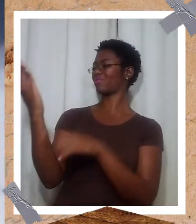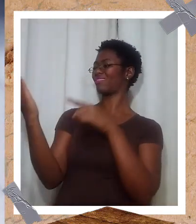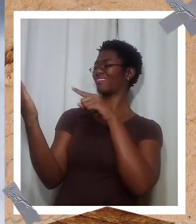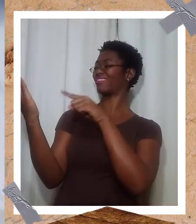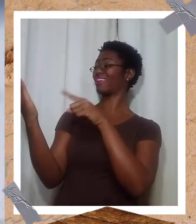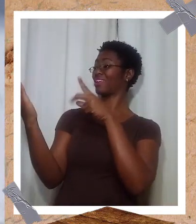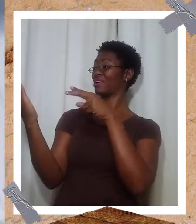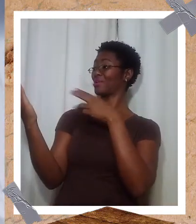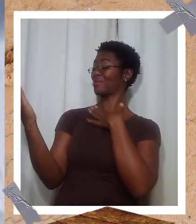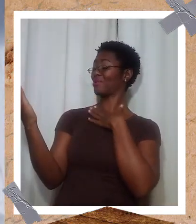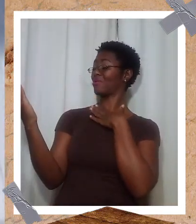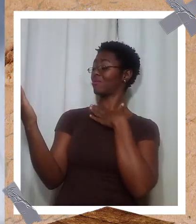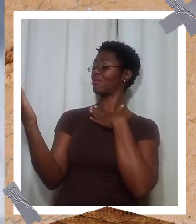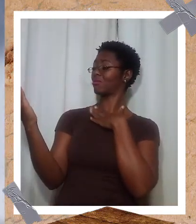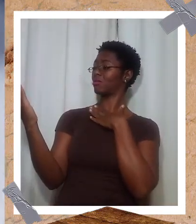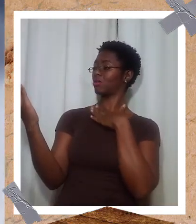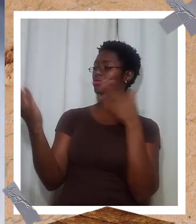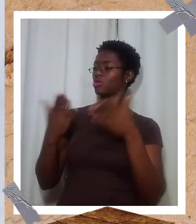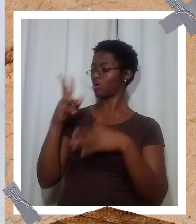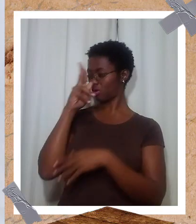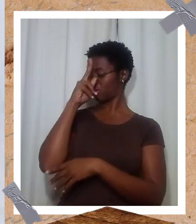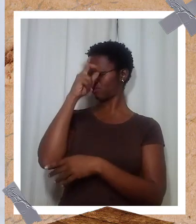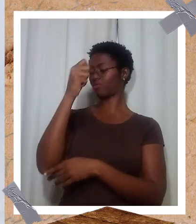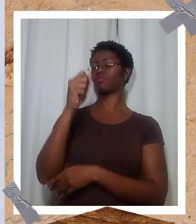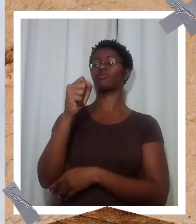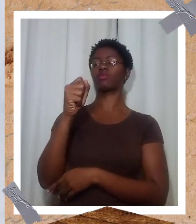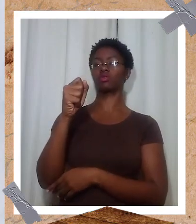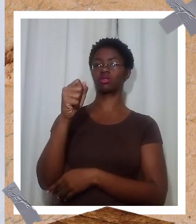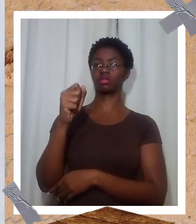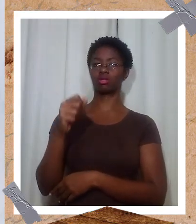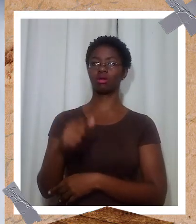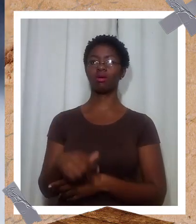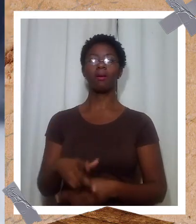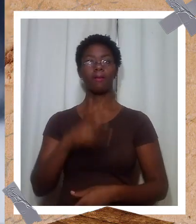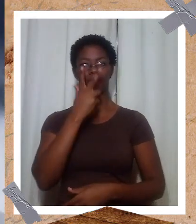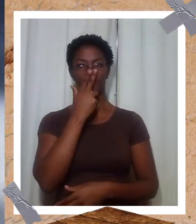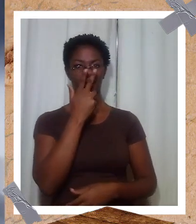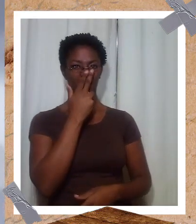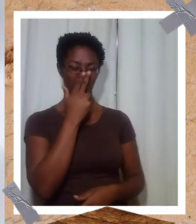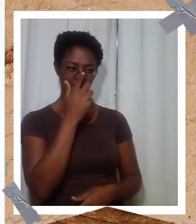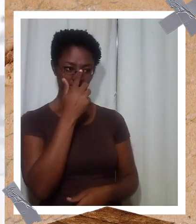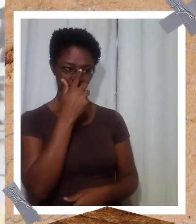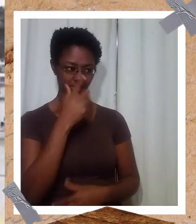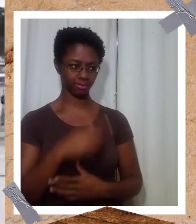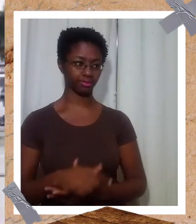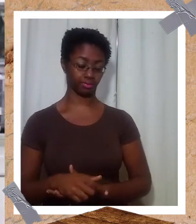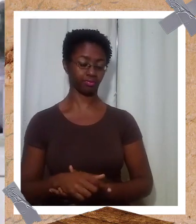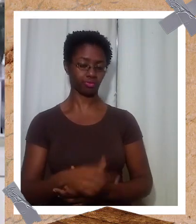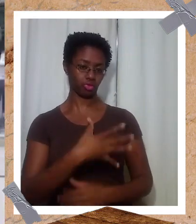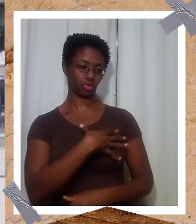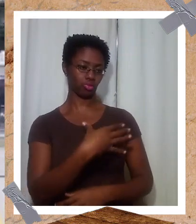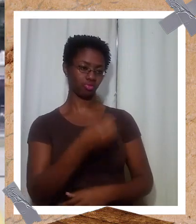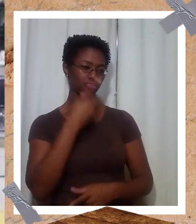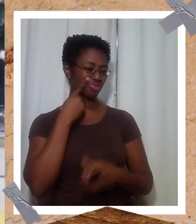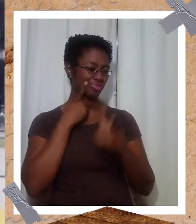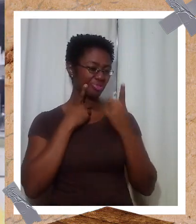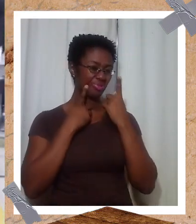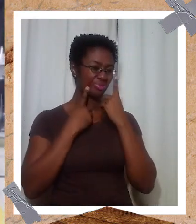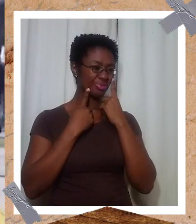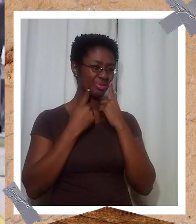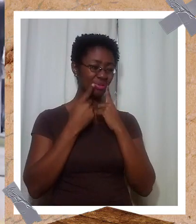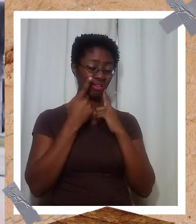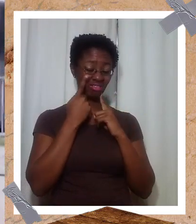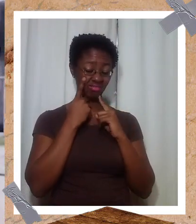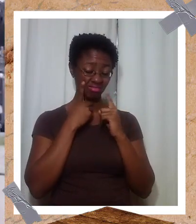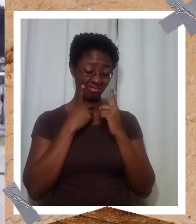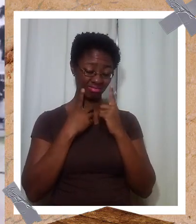mais força. Enquanto meu filho chora a perda de conforto e o cheiro abafado de merda que impregna nosso